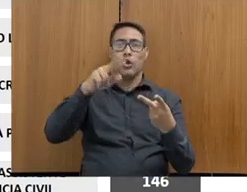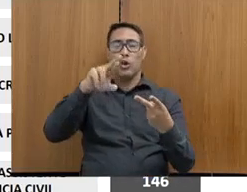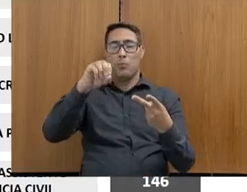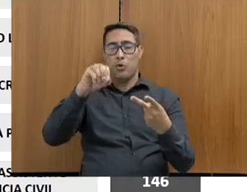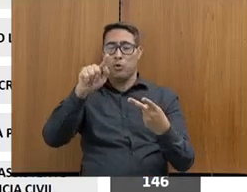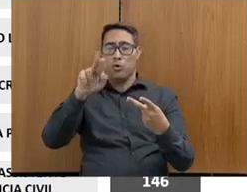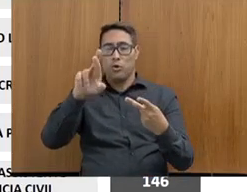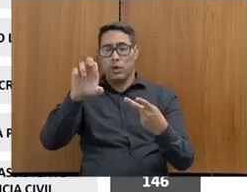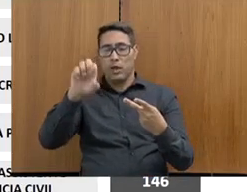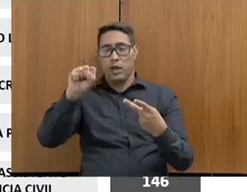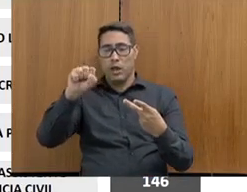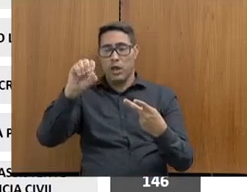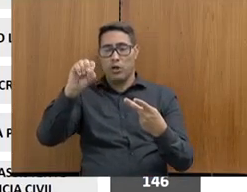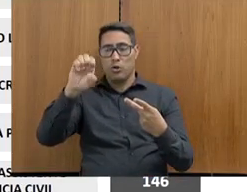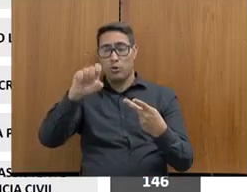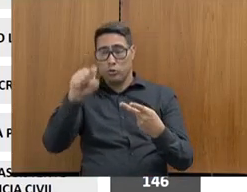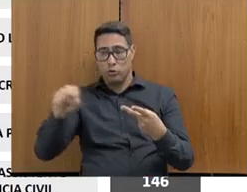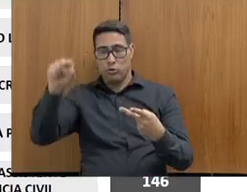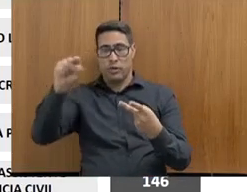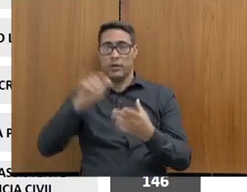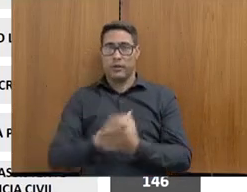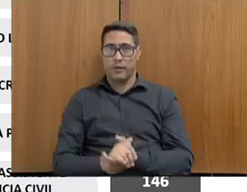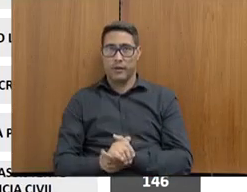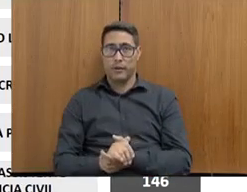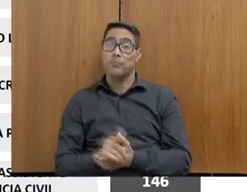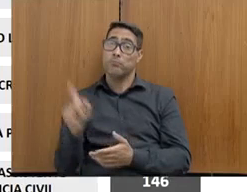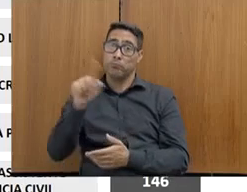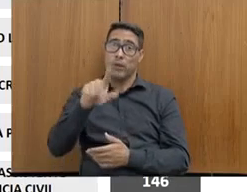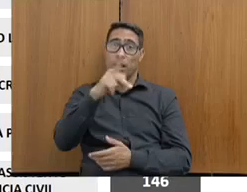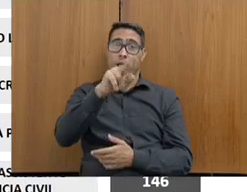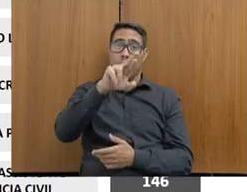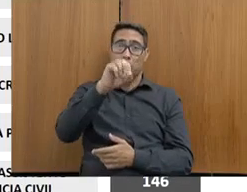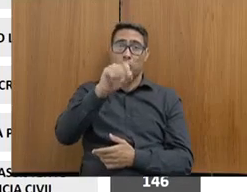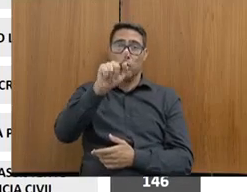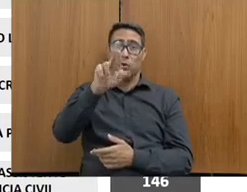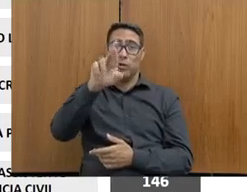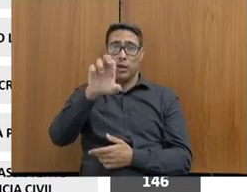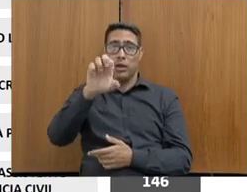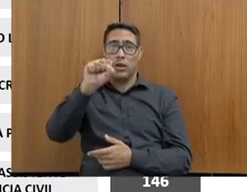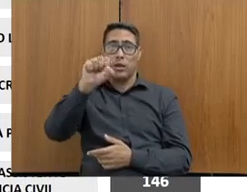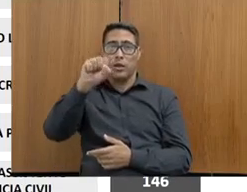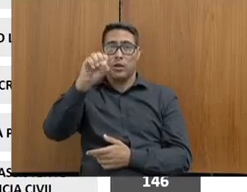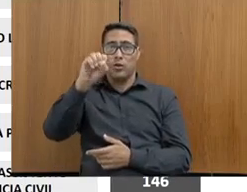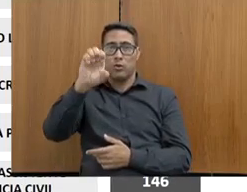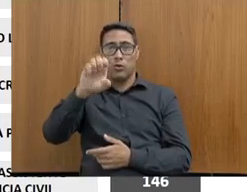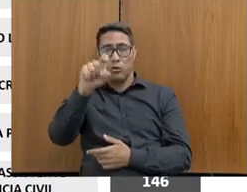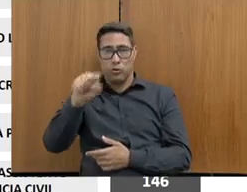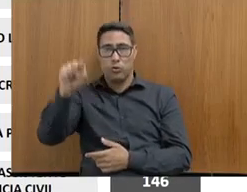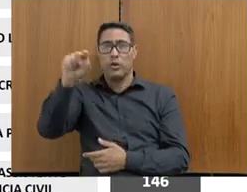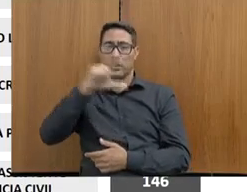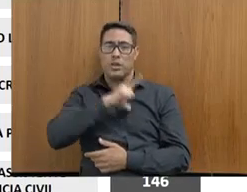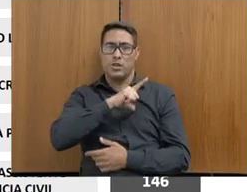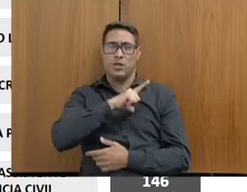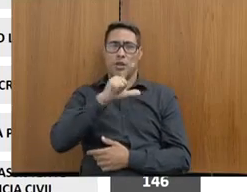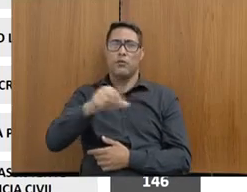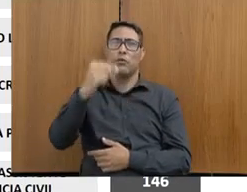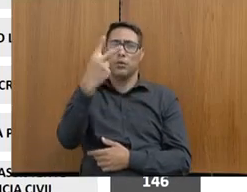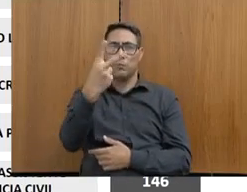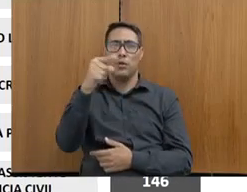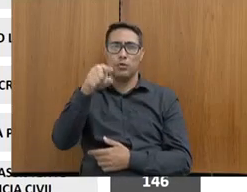então em relação às progressões que são no mesmo nível é nós tivemos